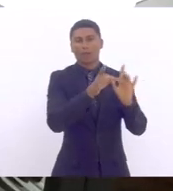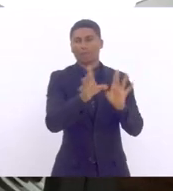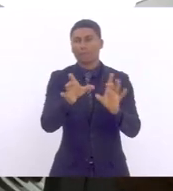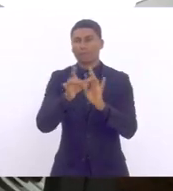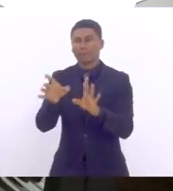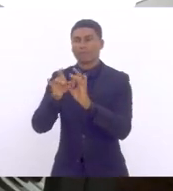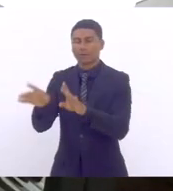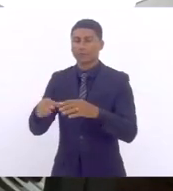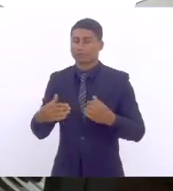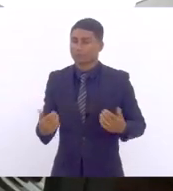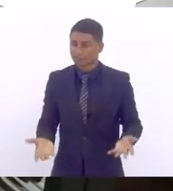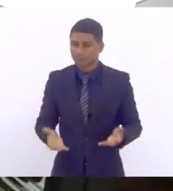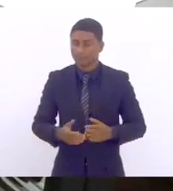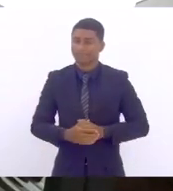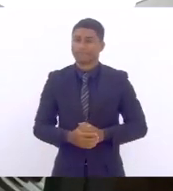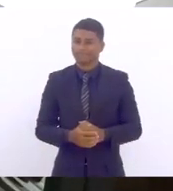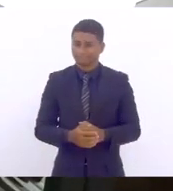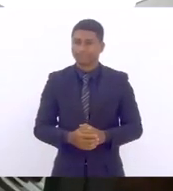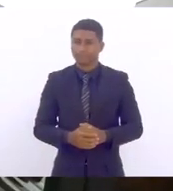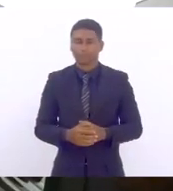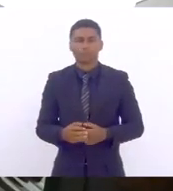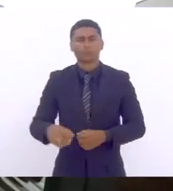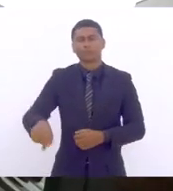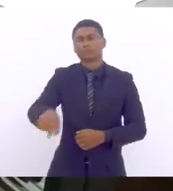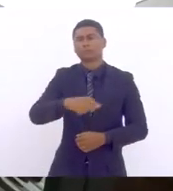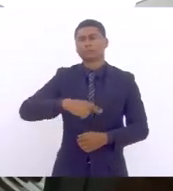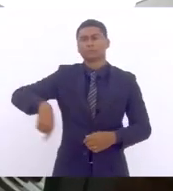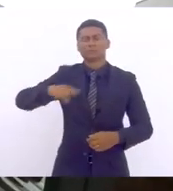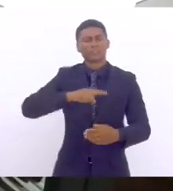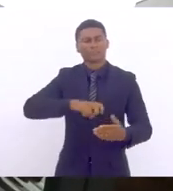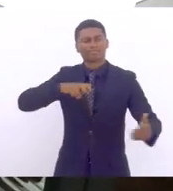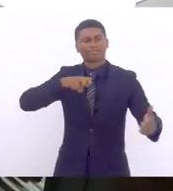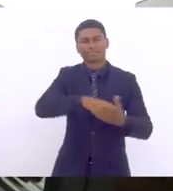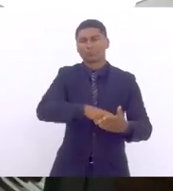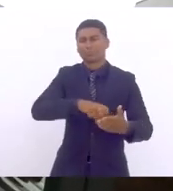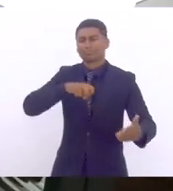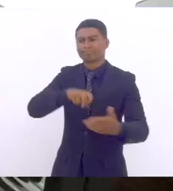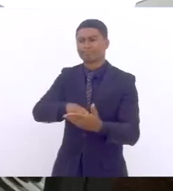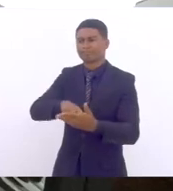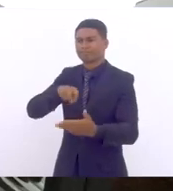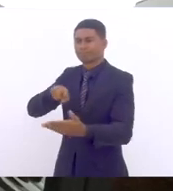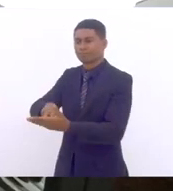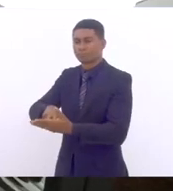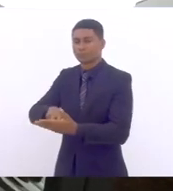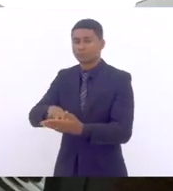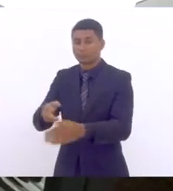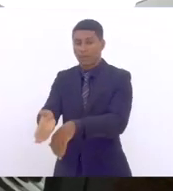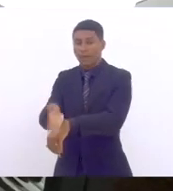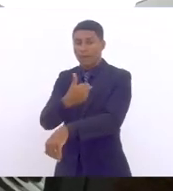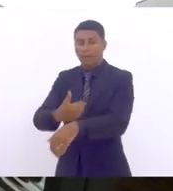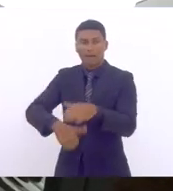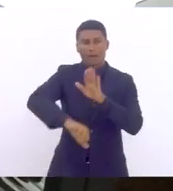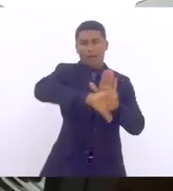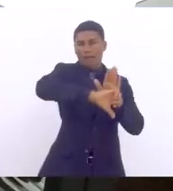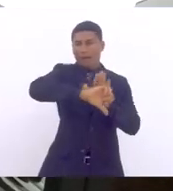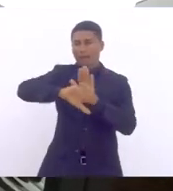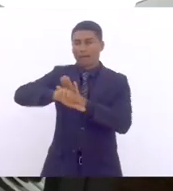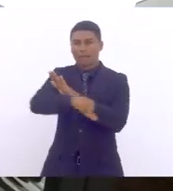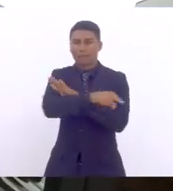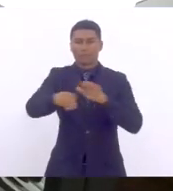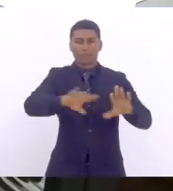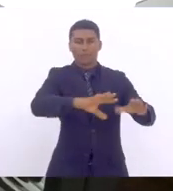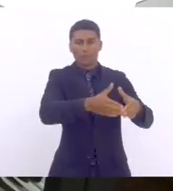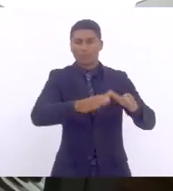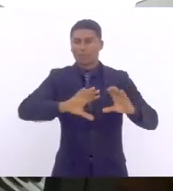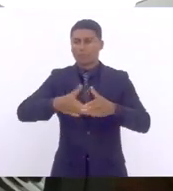não há possibilidade da gente punir ou criminalizar toda uma torcida por conta